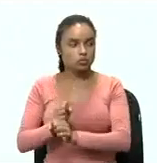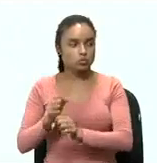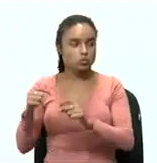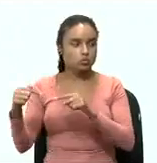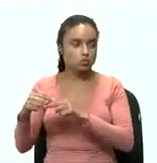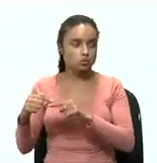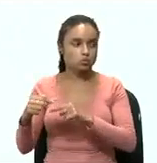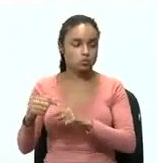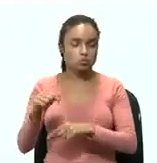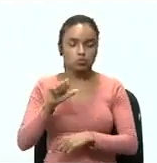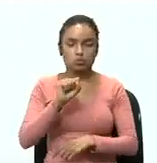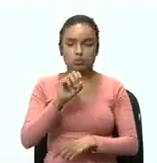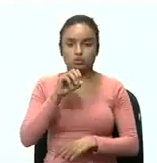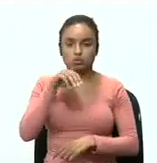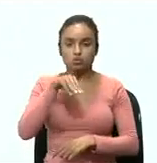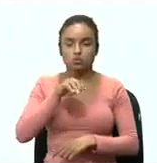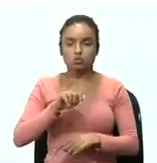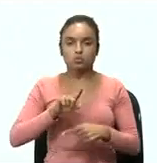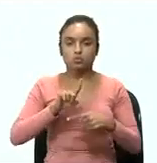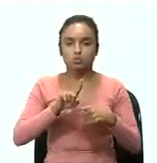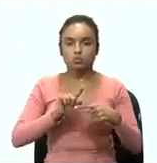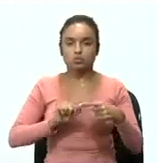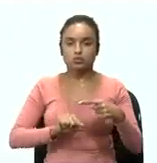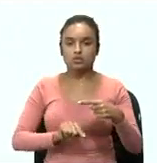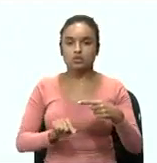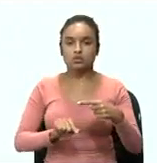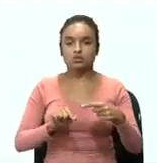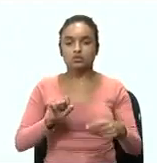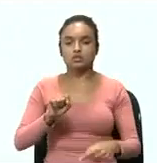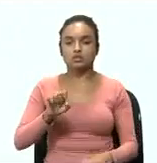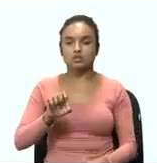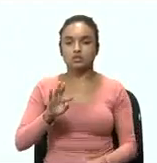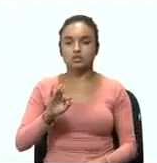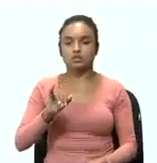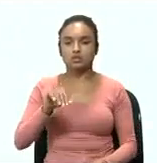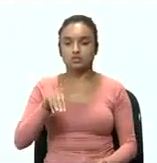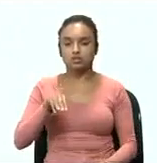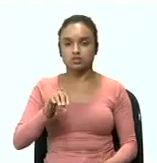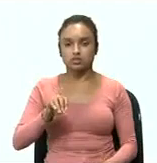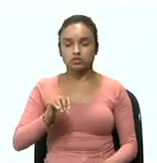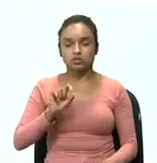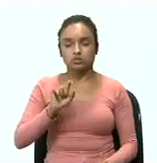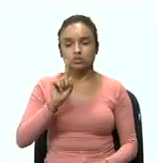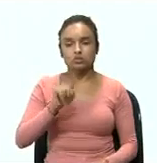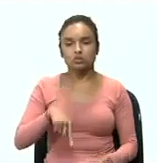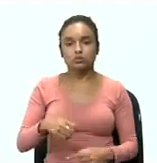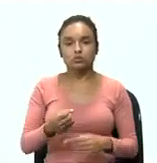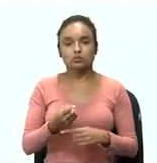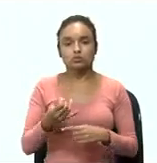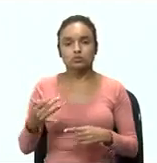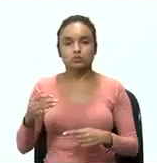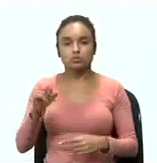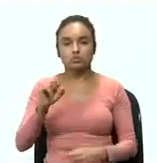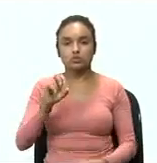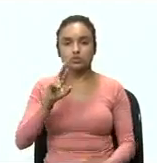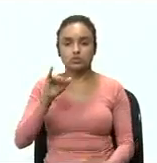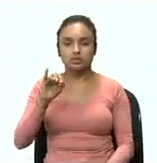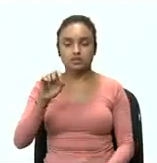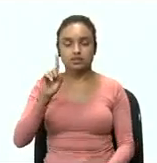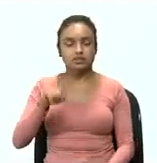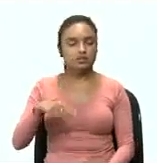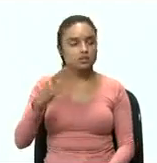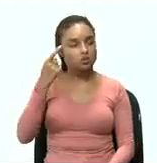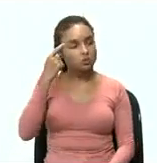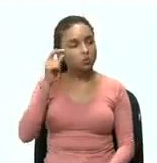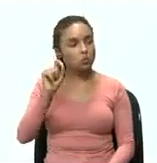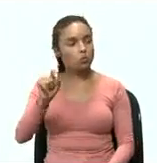a 1/7. Ou seja, a série tende, nesse caso, para